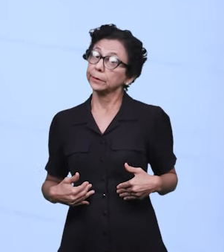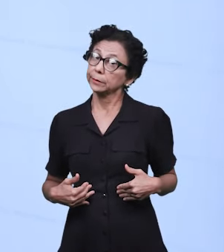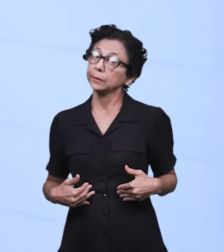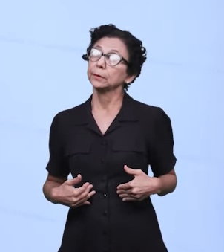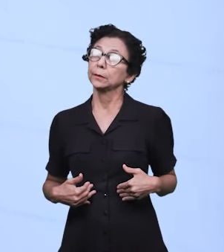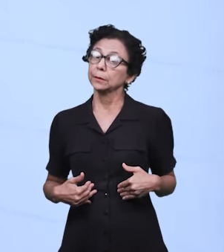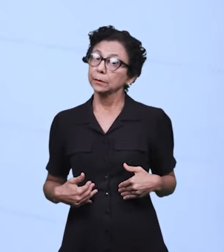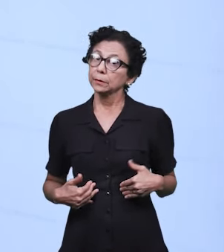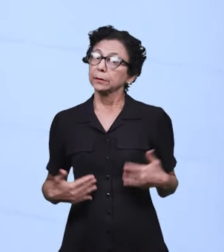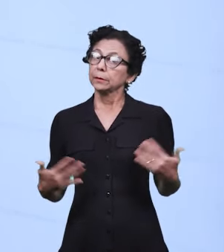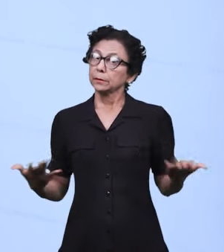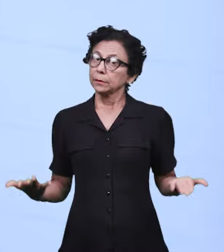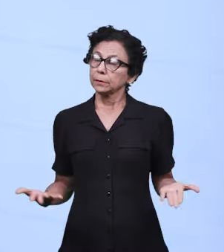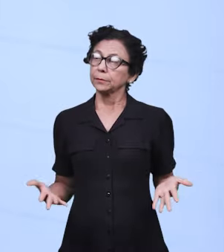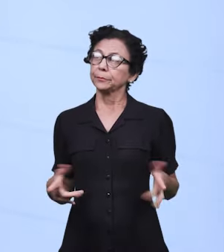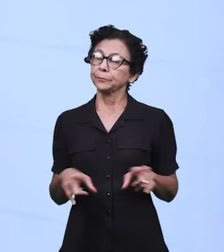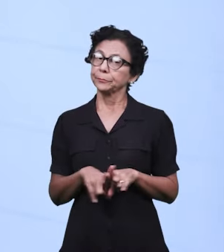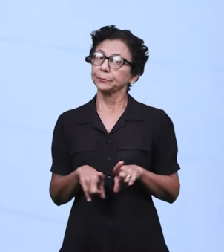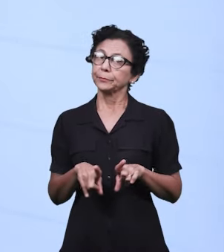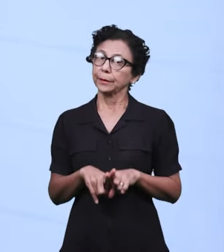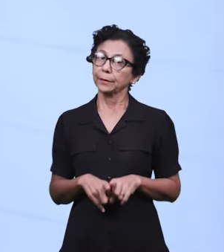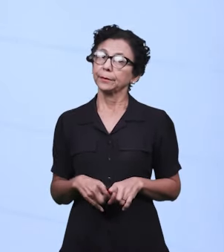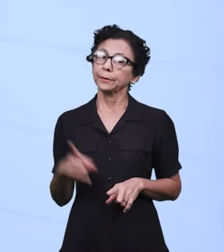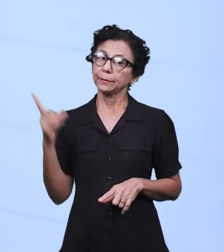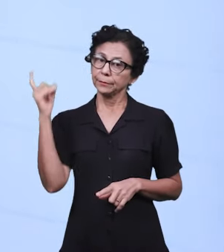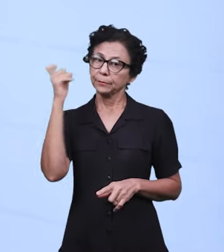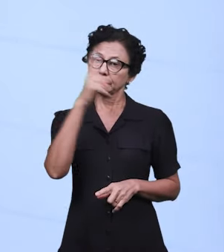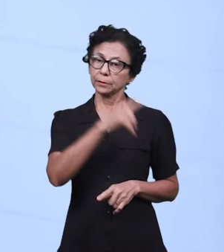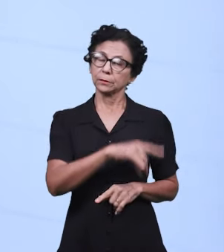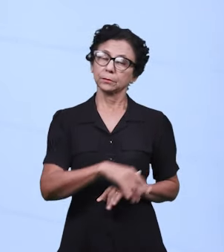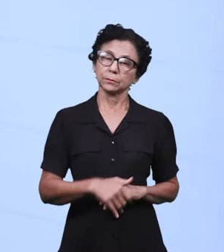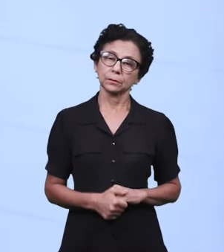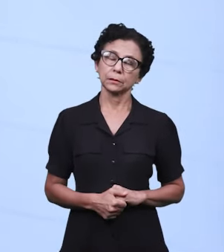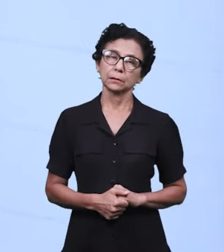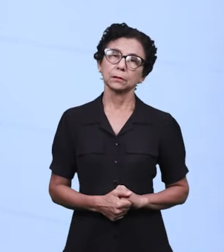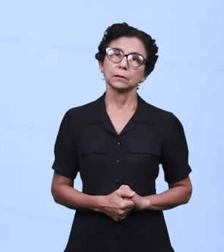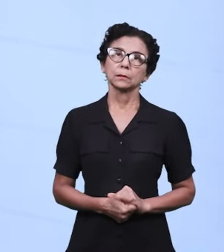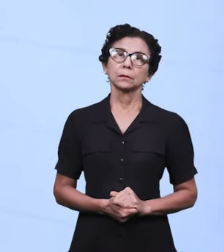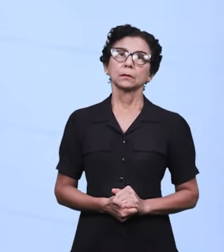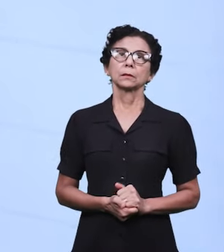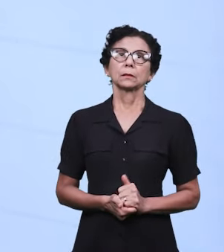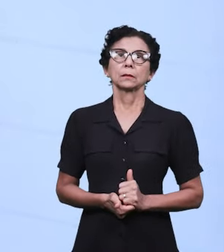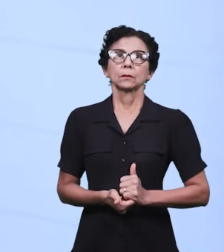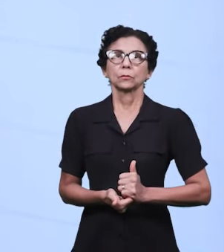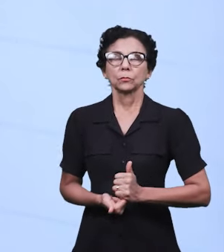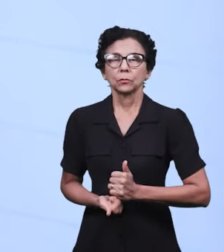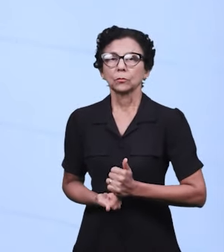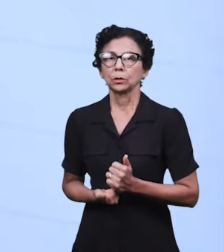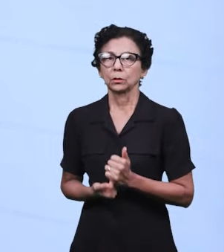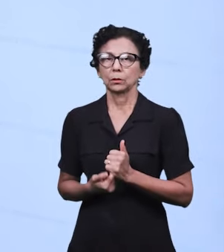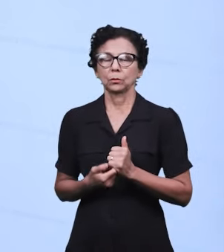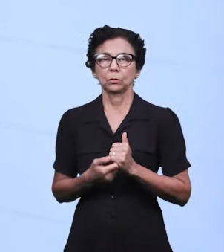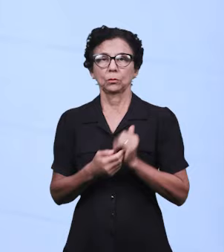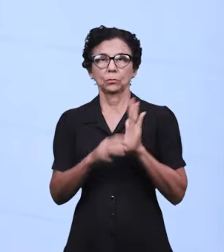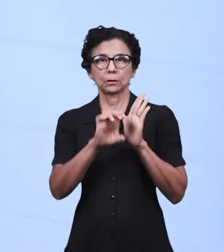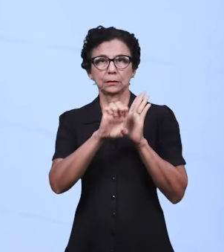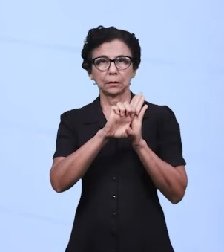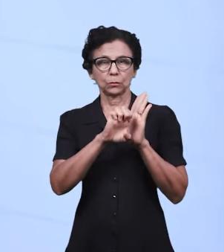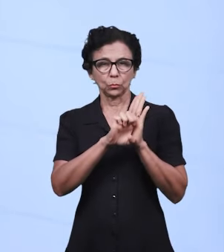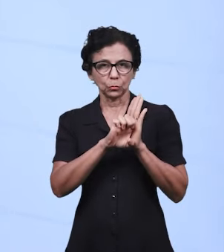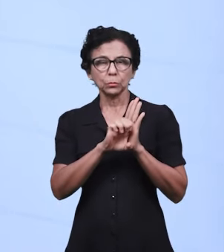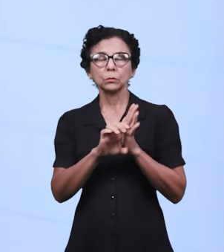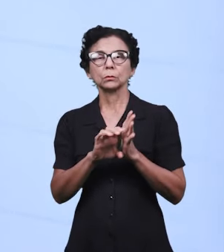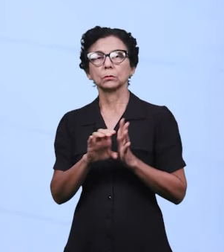fala, né, Sim. doutor Rodrigo? E a gente vê que o próprio Estatuto